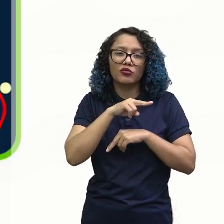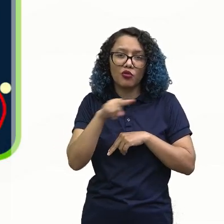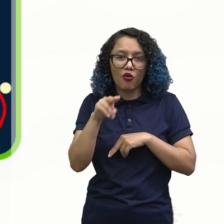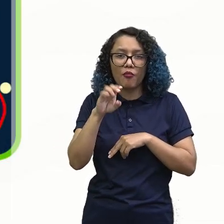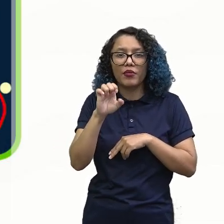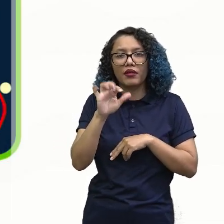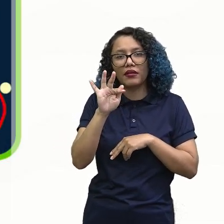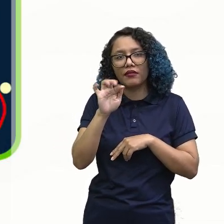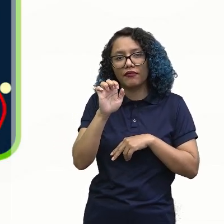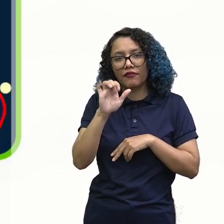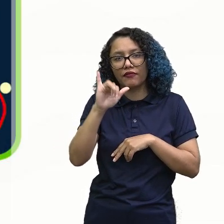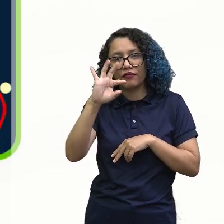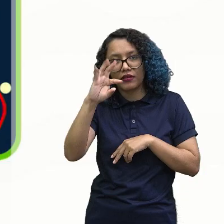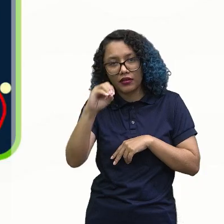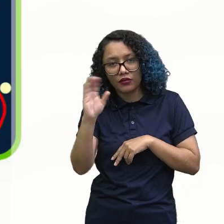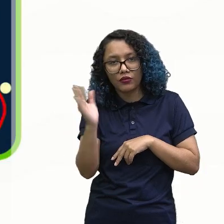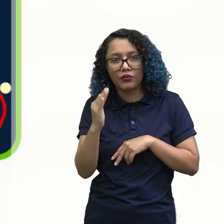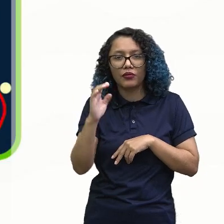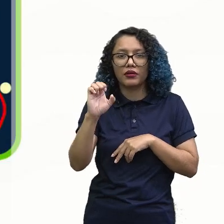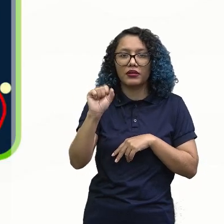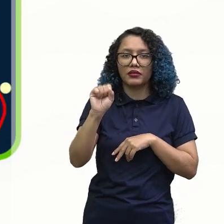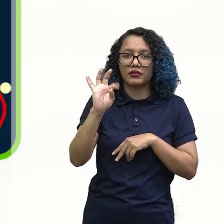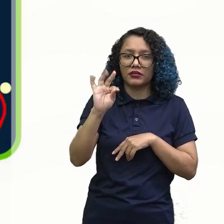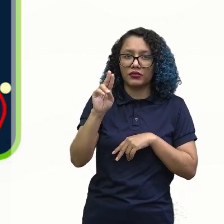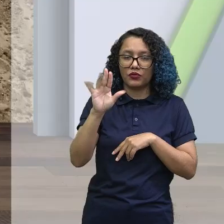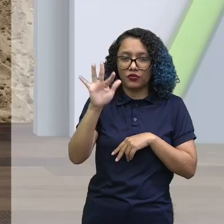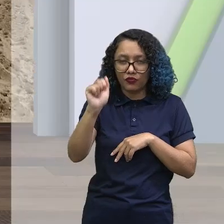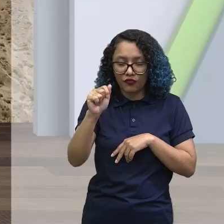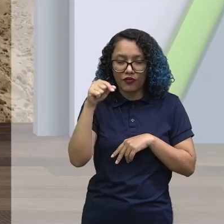Efeito estufa, que deixa o planeta aquecido.